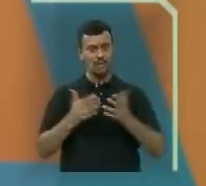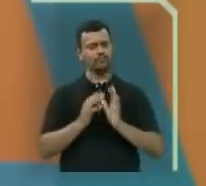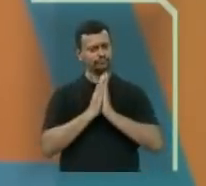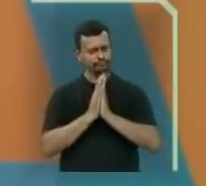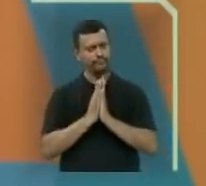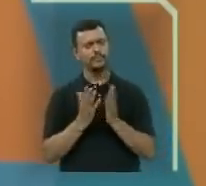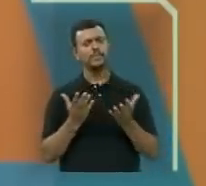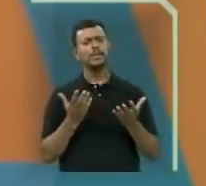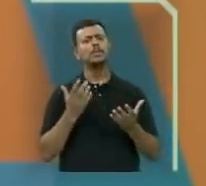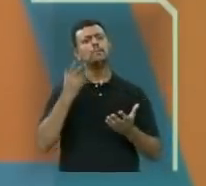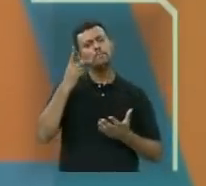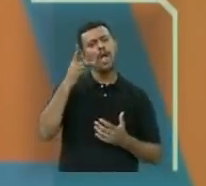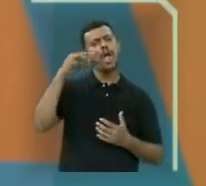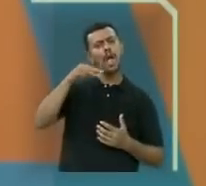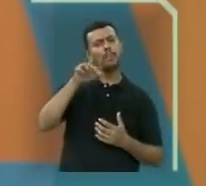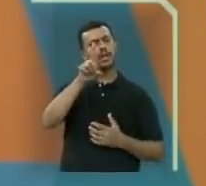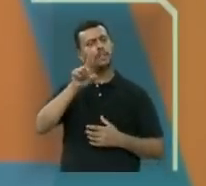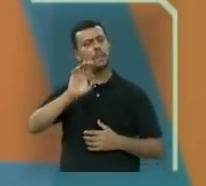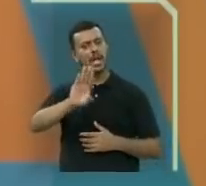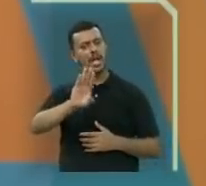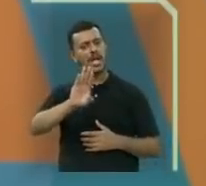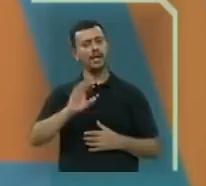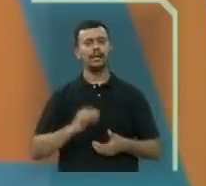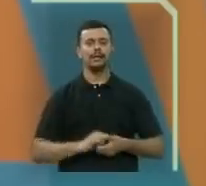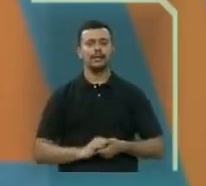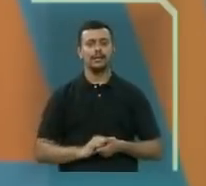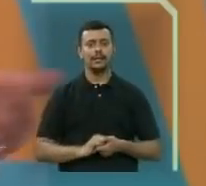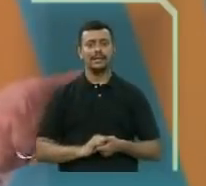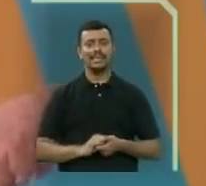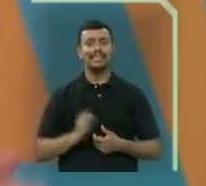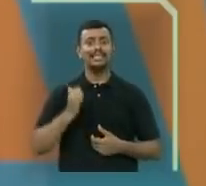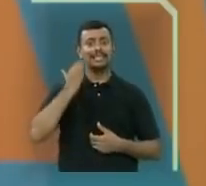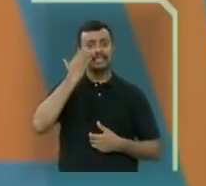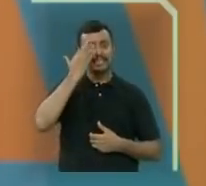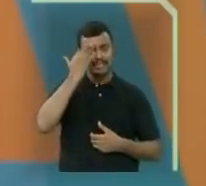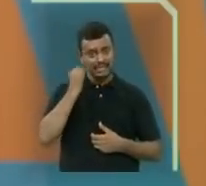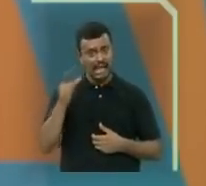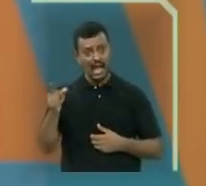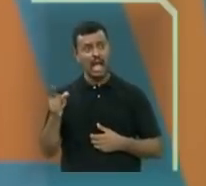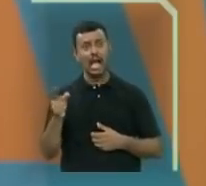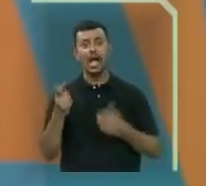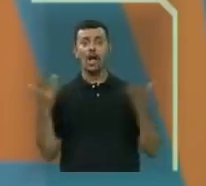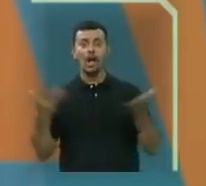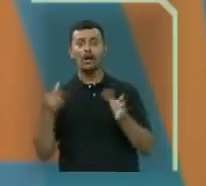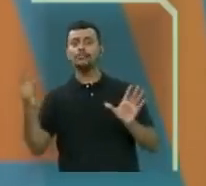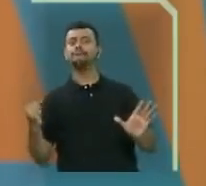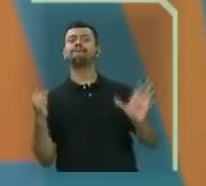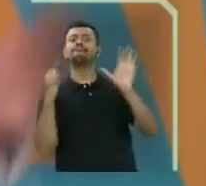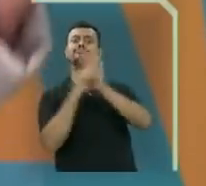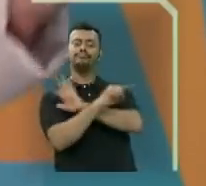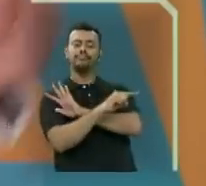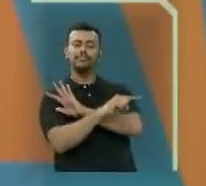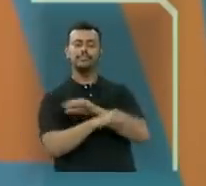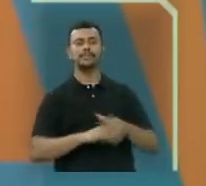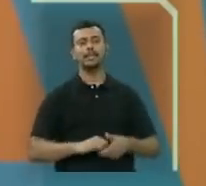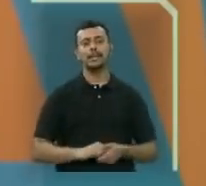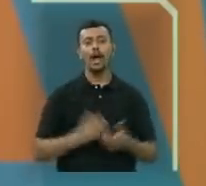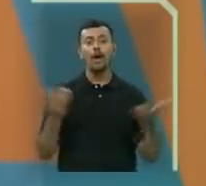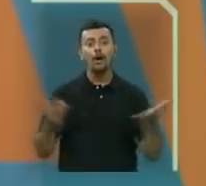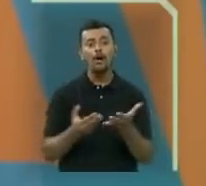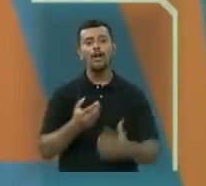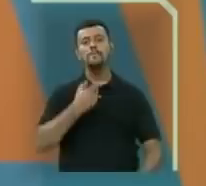para indicar quem deve, a quem deve fazer a pergunta, restou Márcio França. Márcio França, por